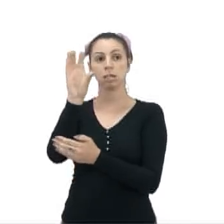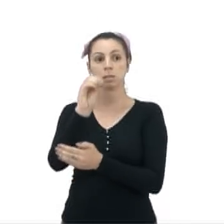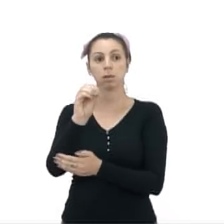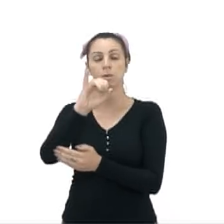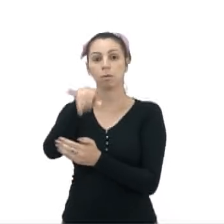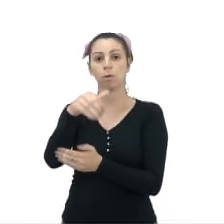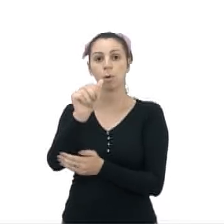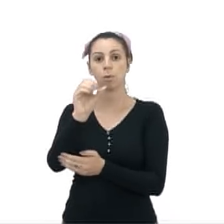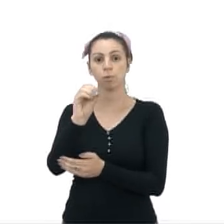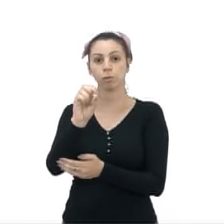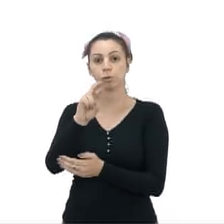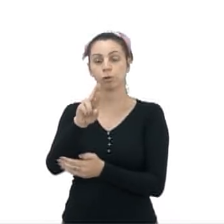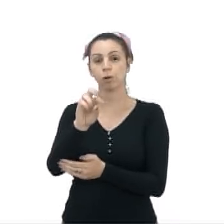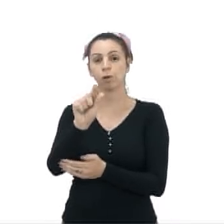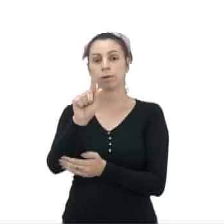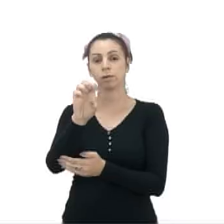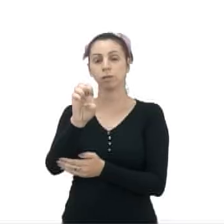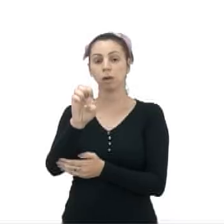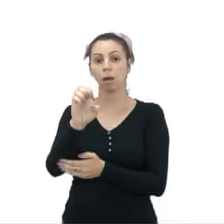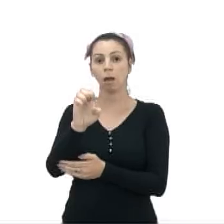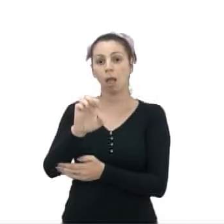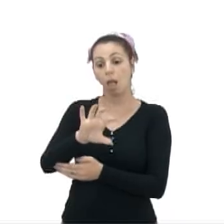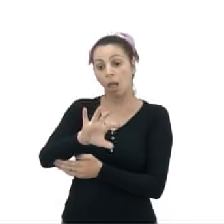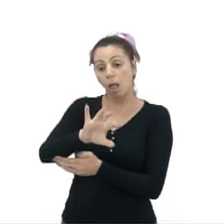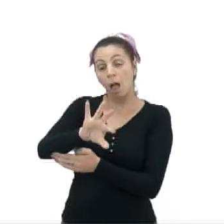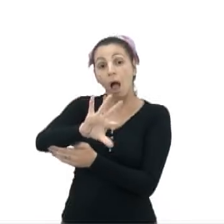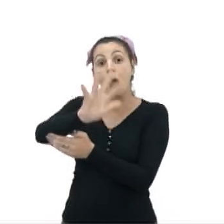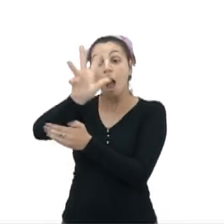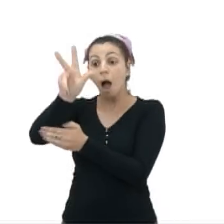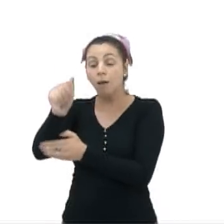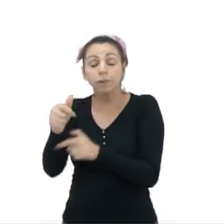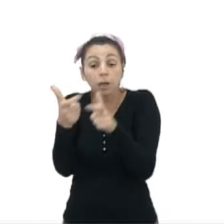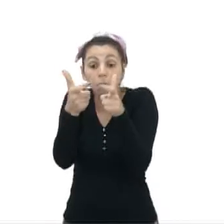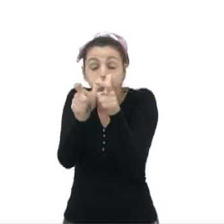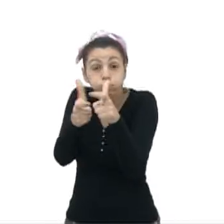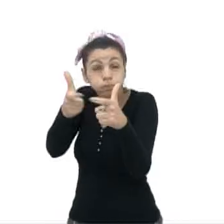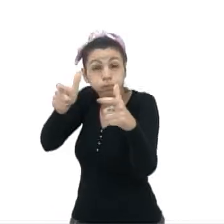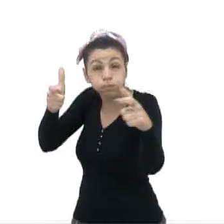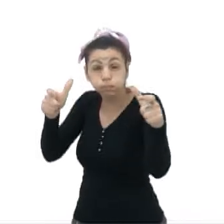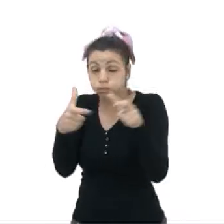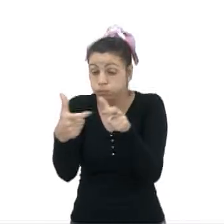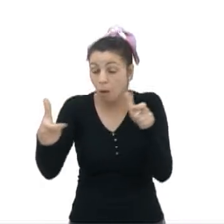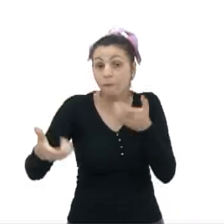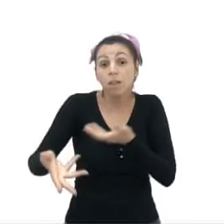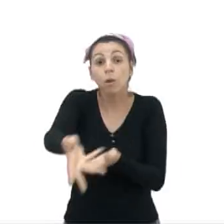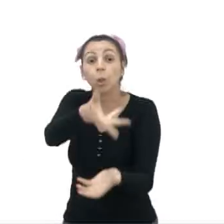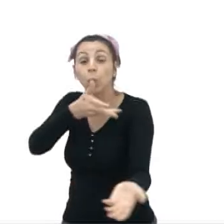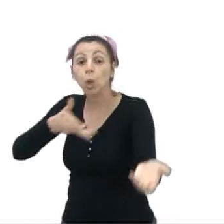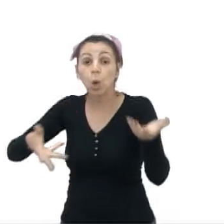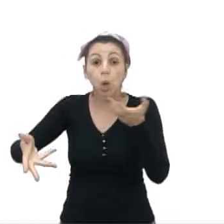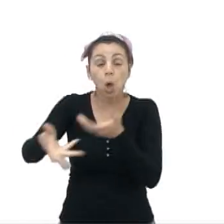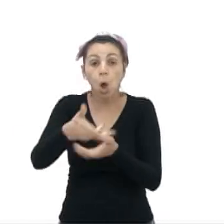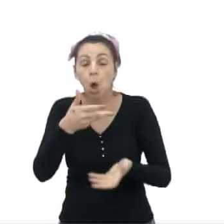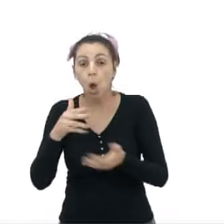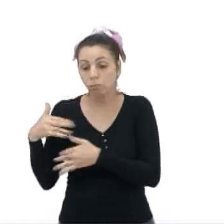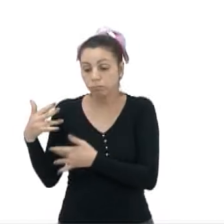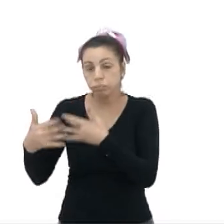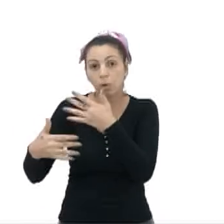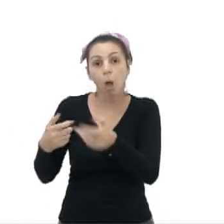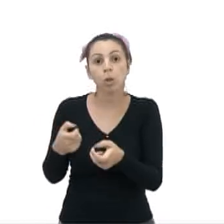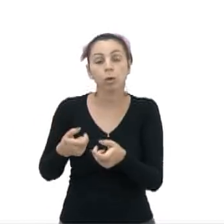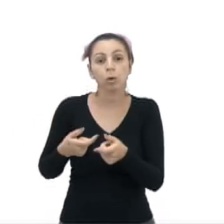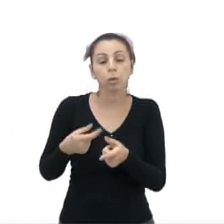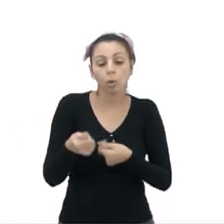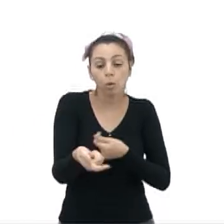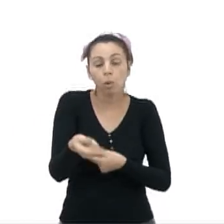africano é muito maior do que eles pensavam. E assim eles começam a ter contato com o nativo, trocar mercadorias, fazer o processo de escambo. Então